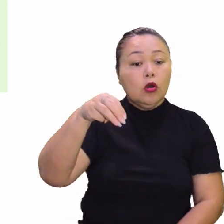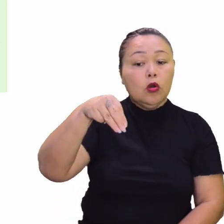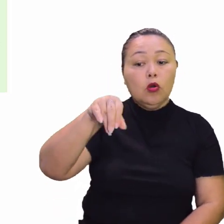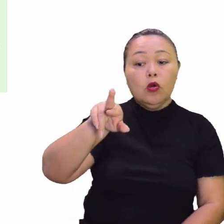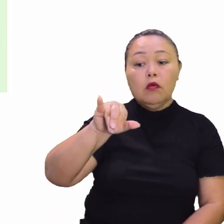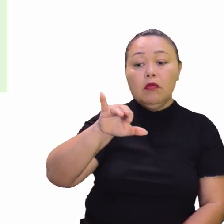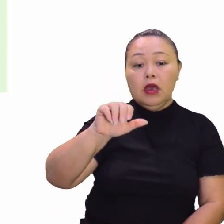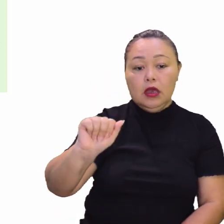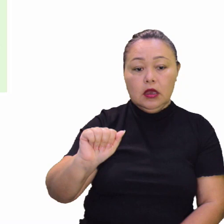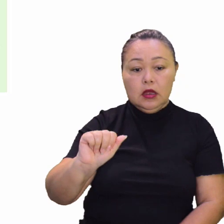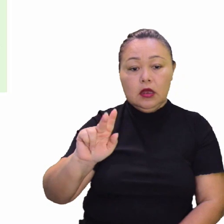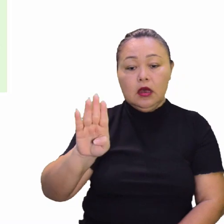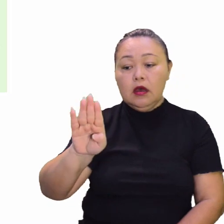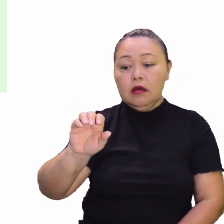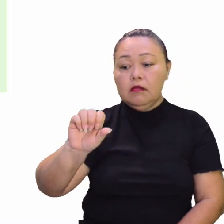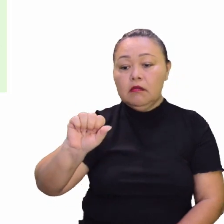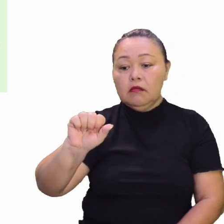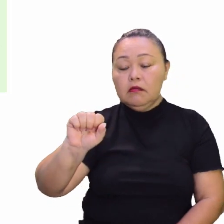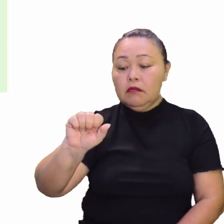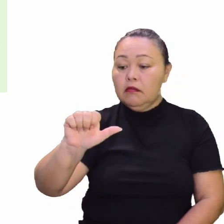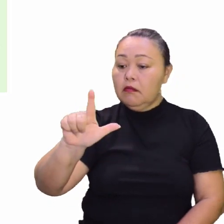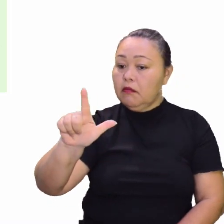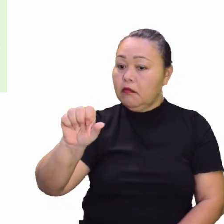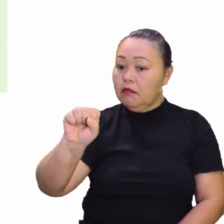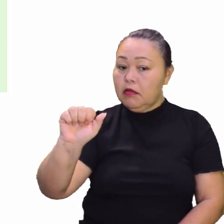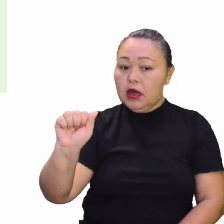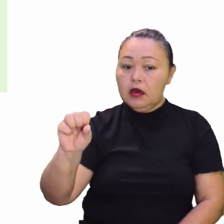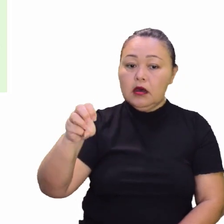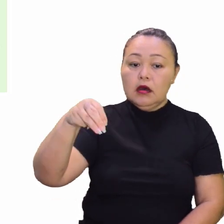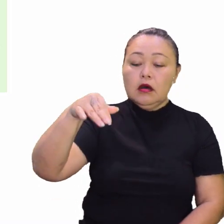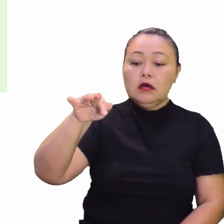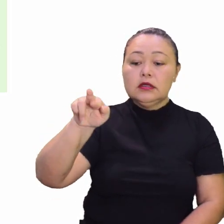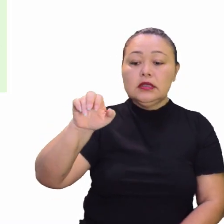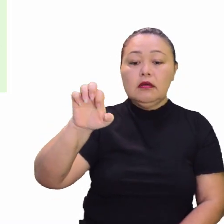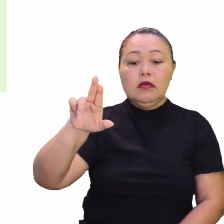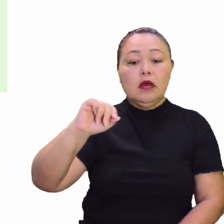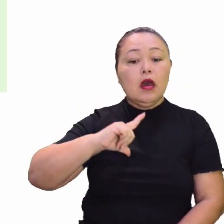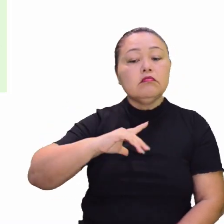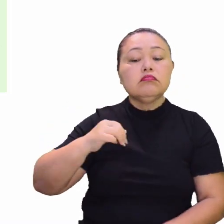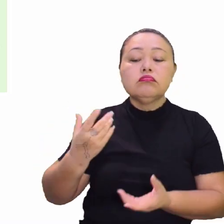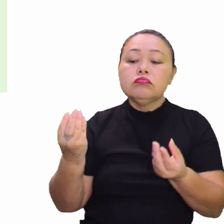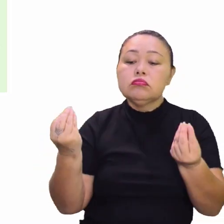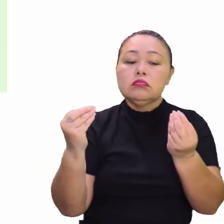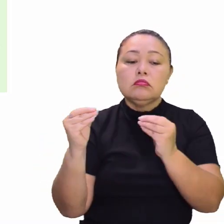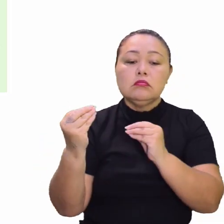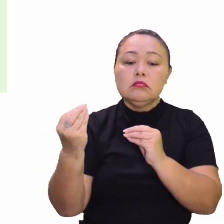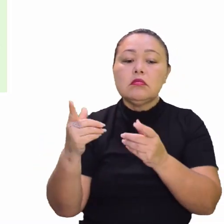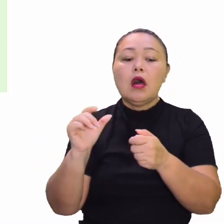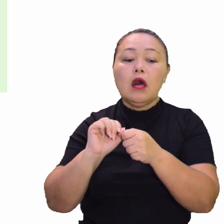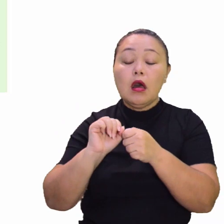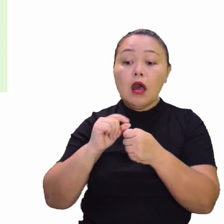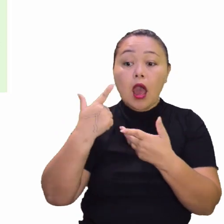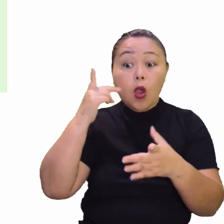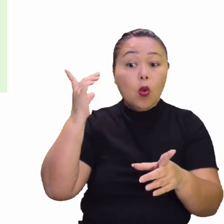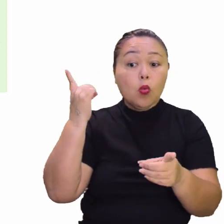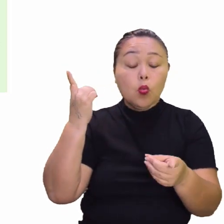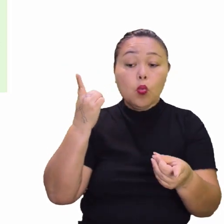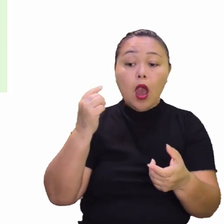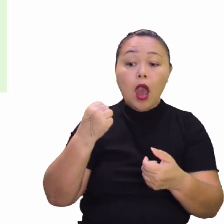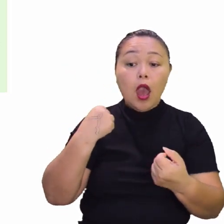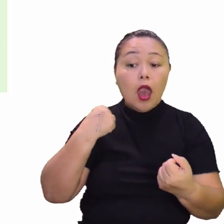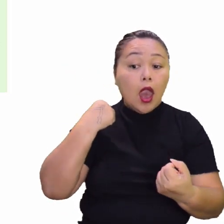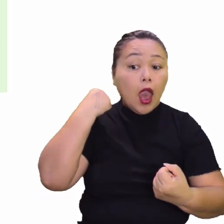balsamífera. Esta formação vegetal é considerada rara no